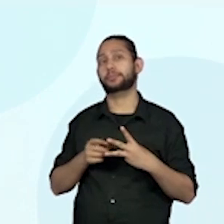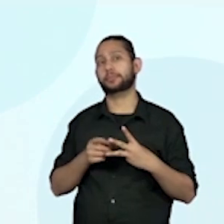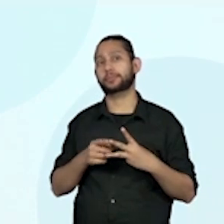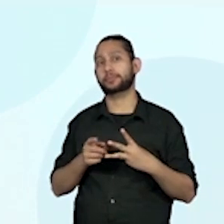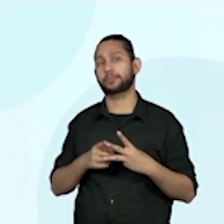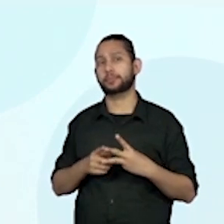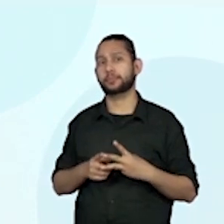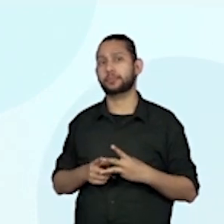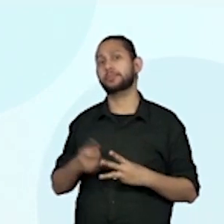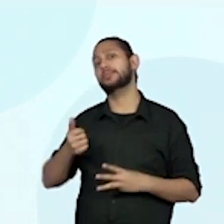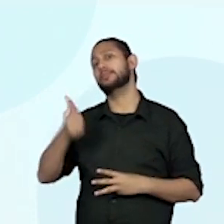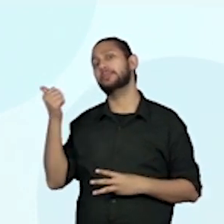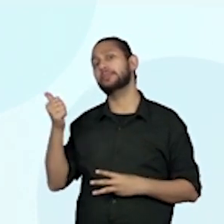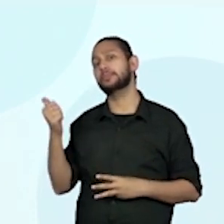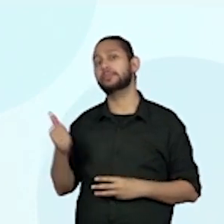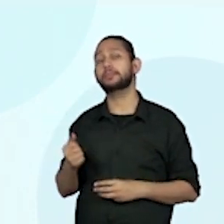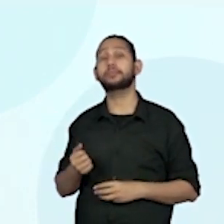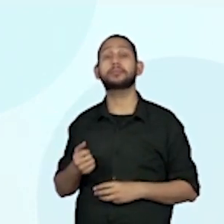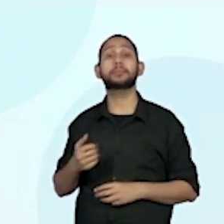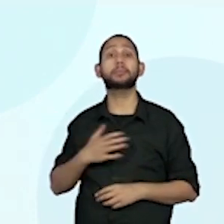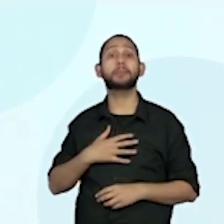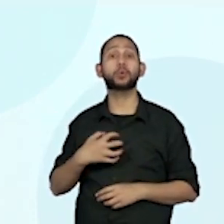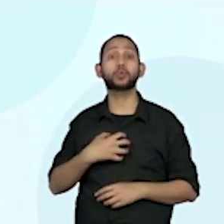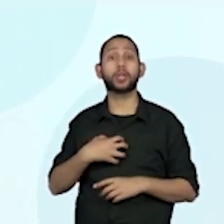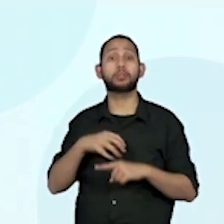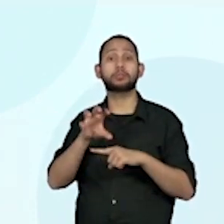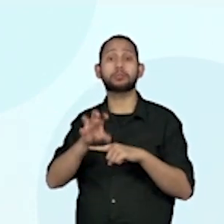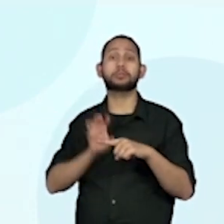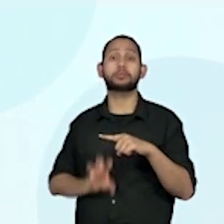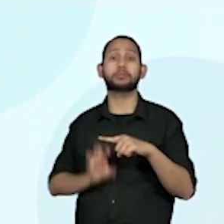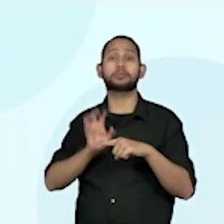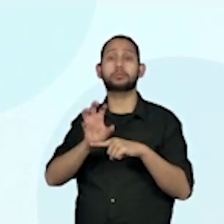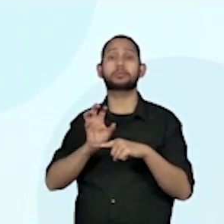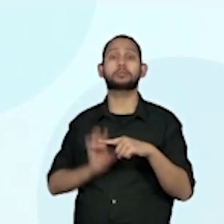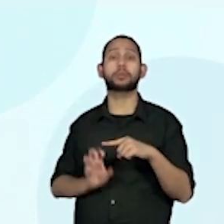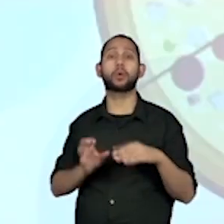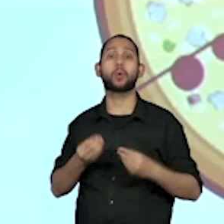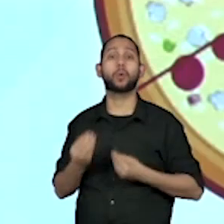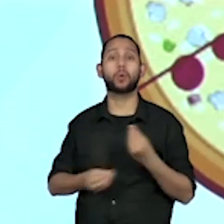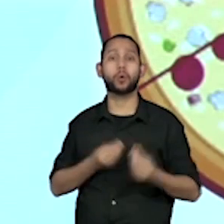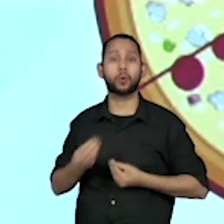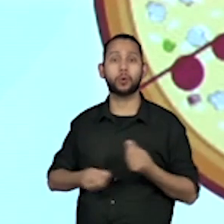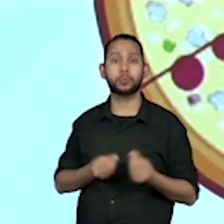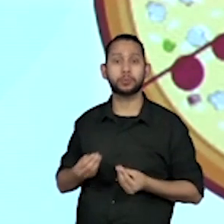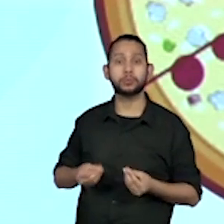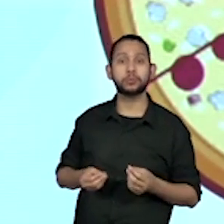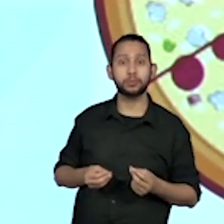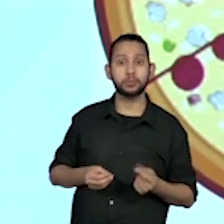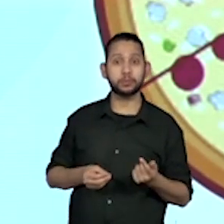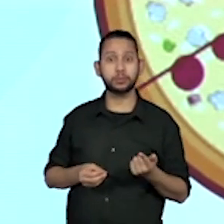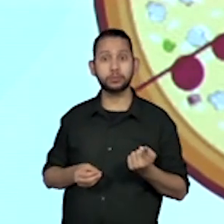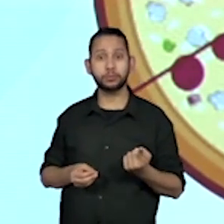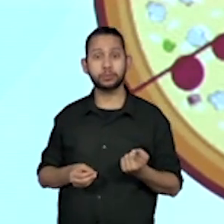qual seria a escrita fracionária, a representação fracionária? E aí, pessoal?